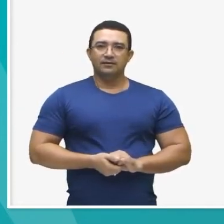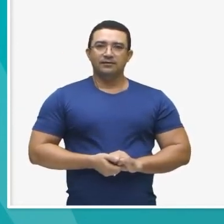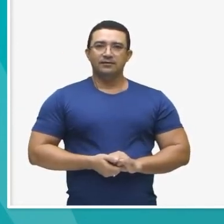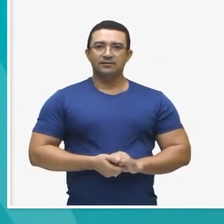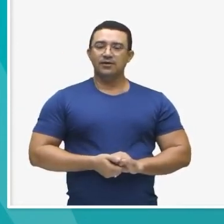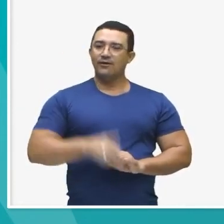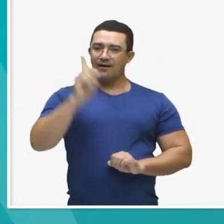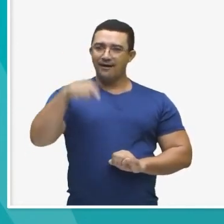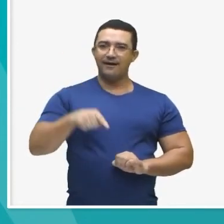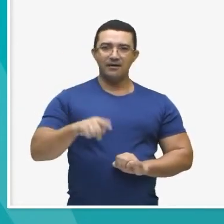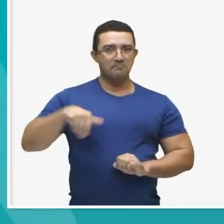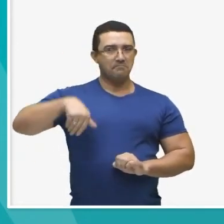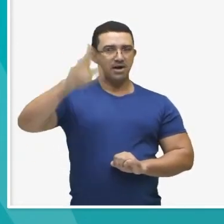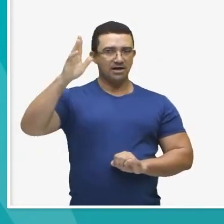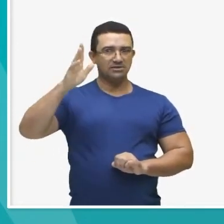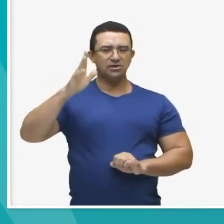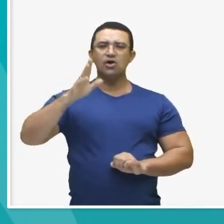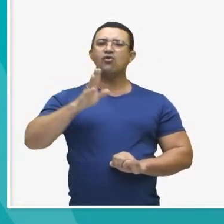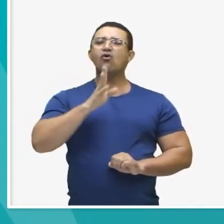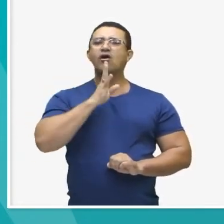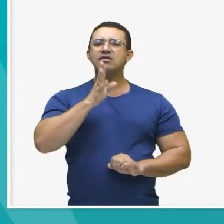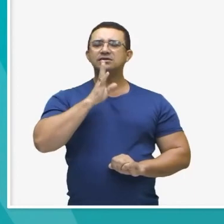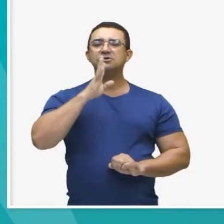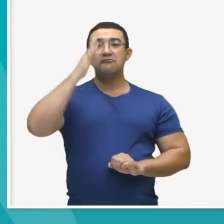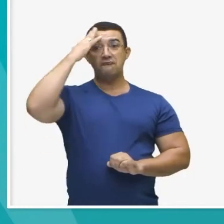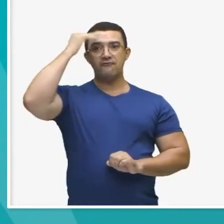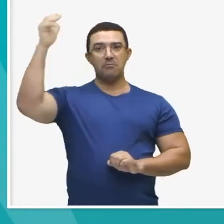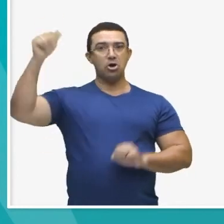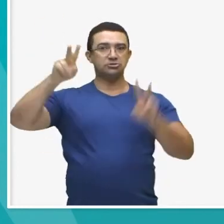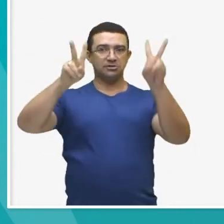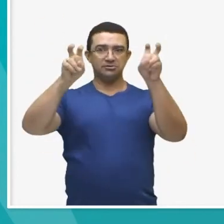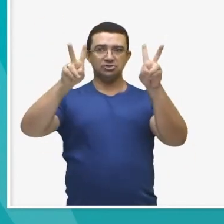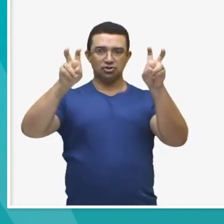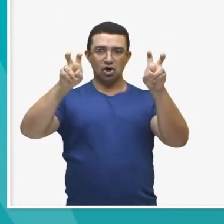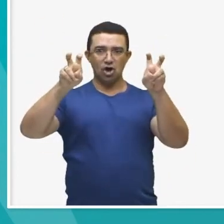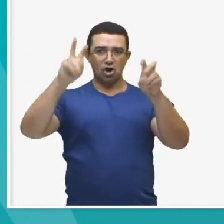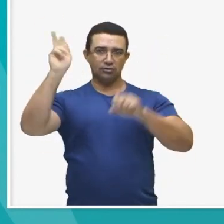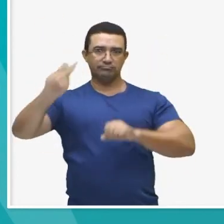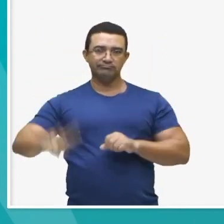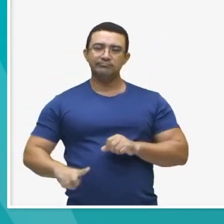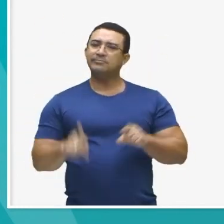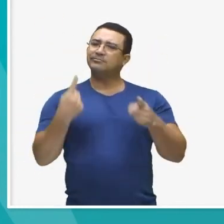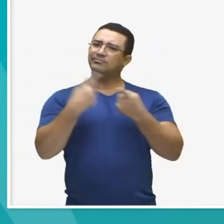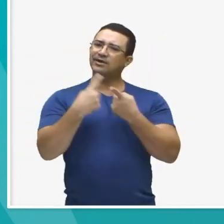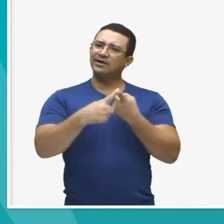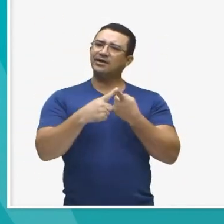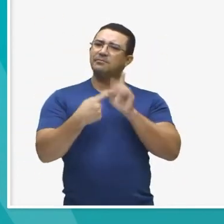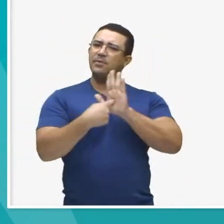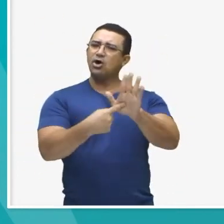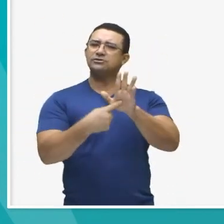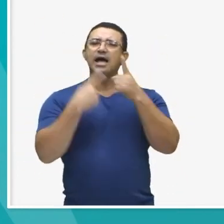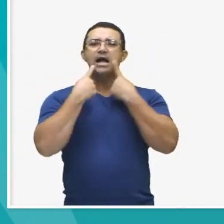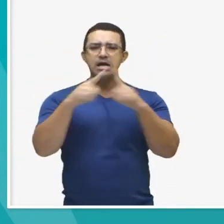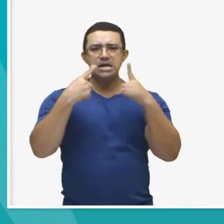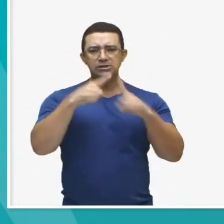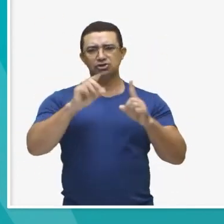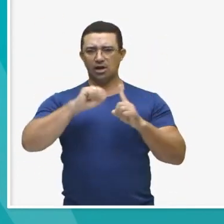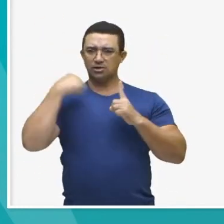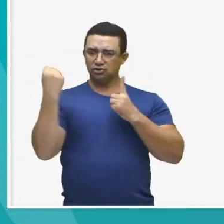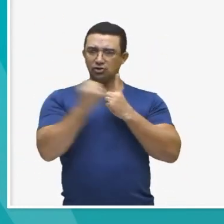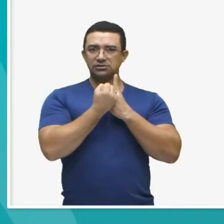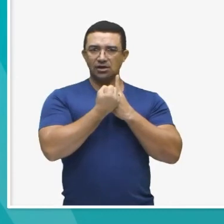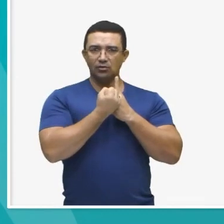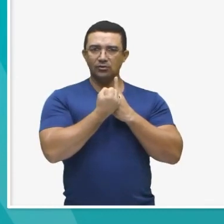este é o mais emblemático porque reúne aquelas condições de trazer crítica social e também apuro